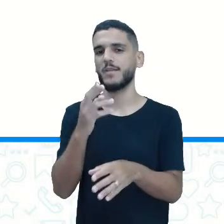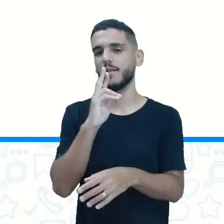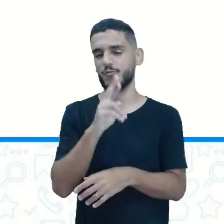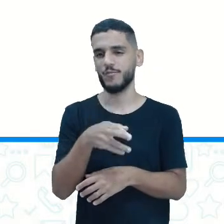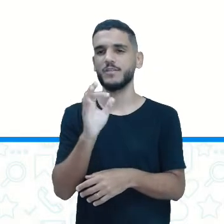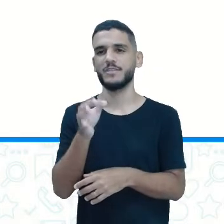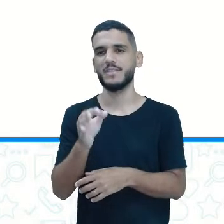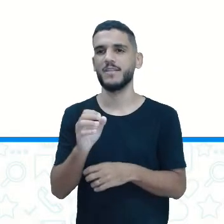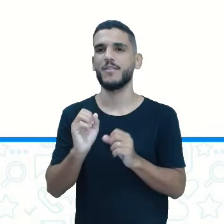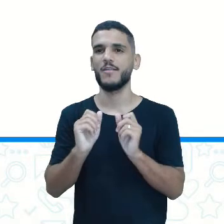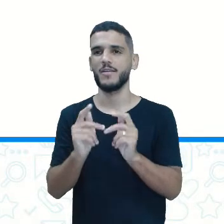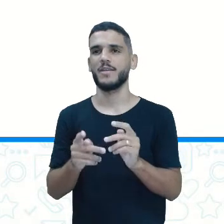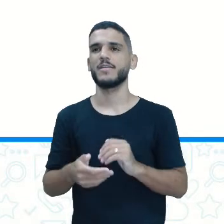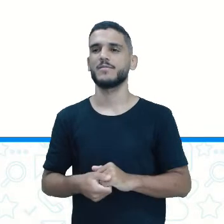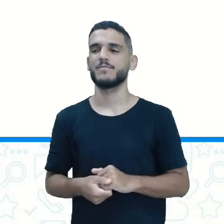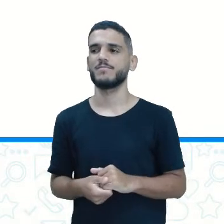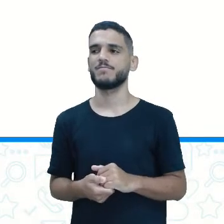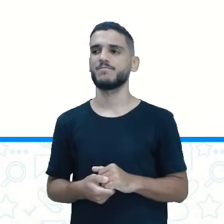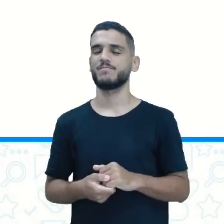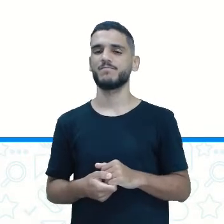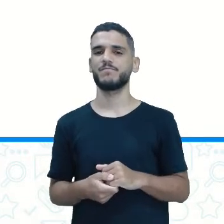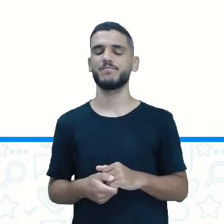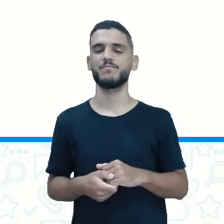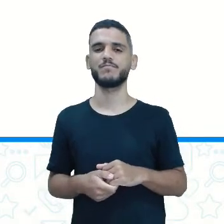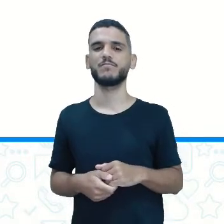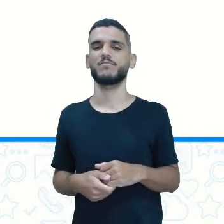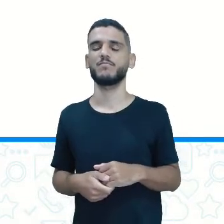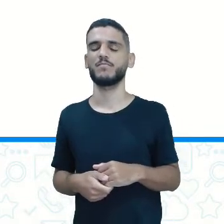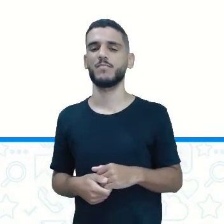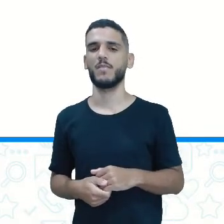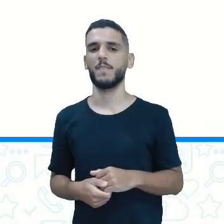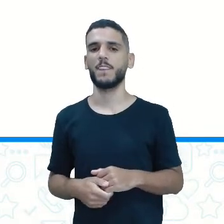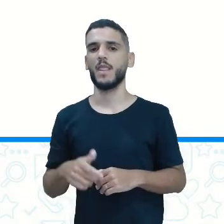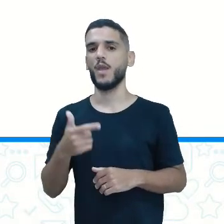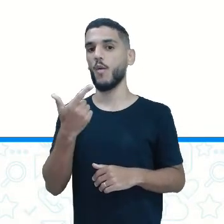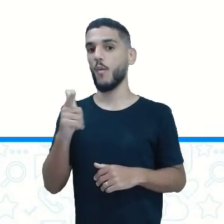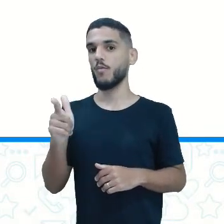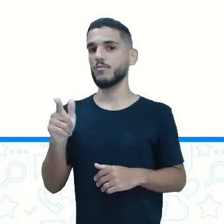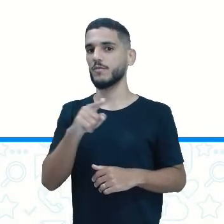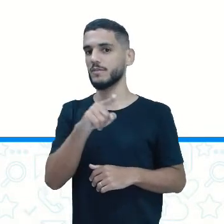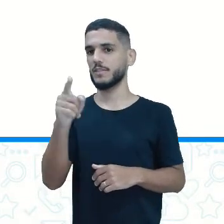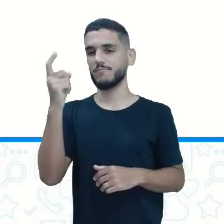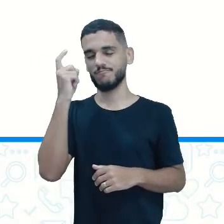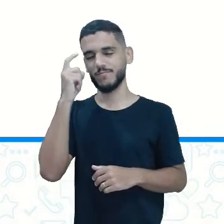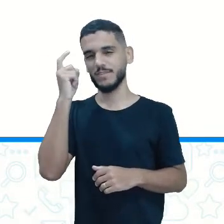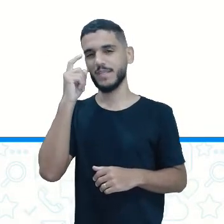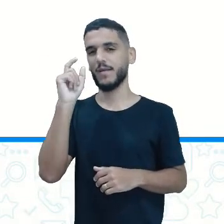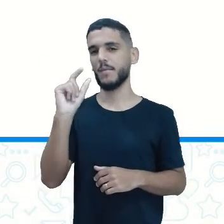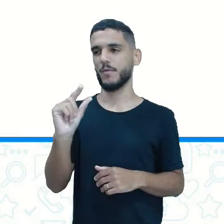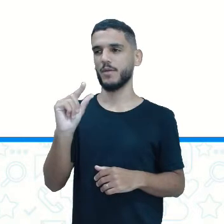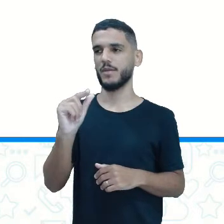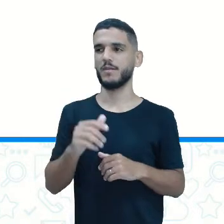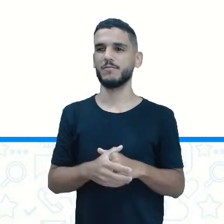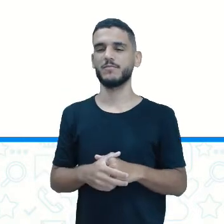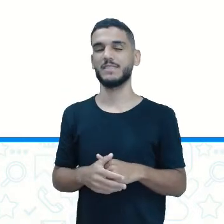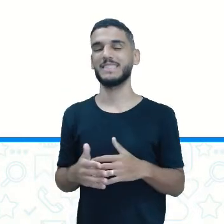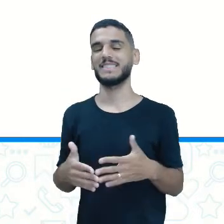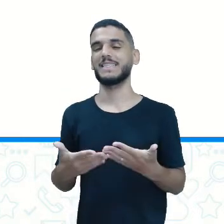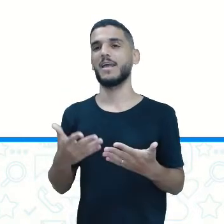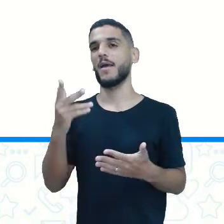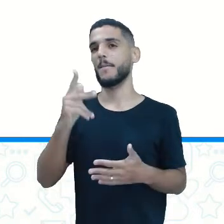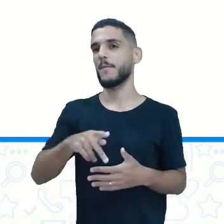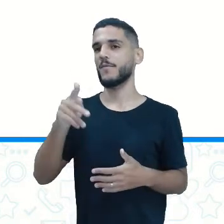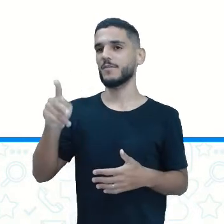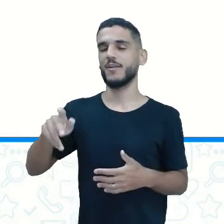ok. Vejam agora esse outro problema que eu trouxe para vocês pensarem um pouquinho. A professora